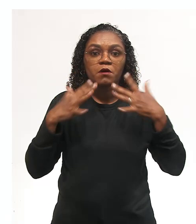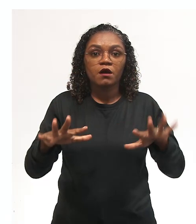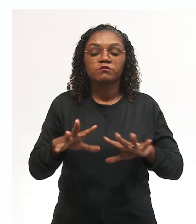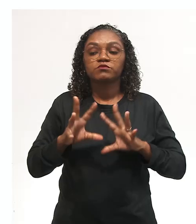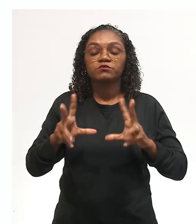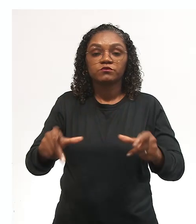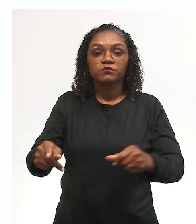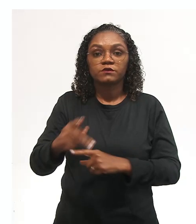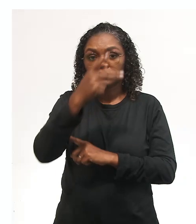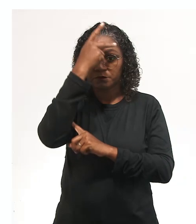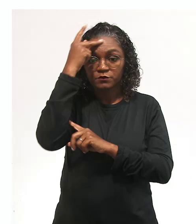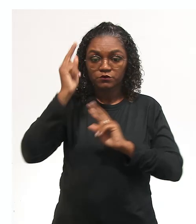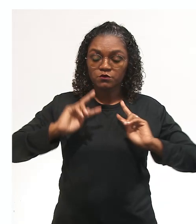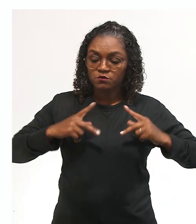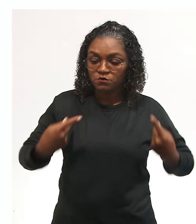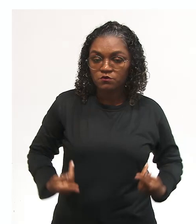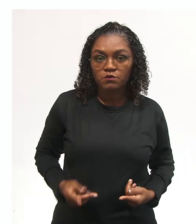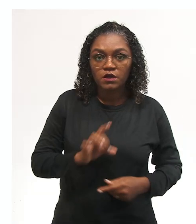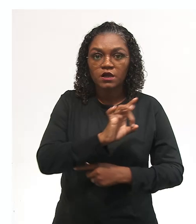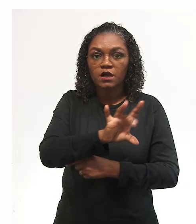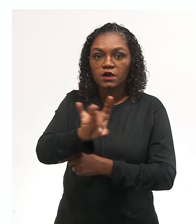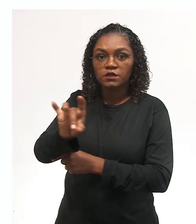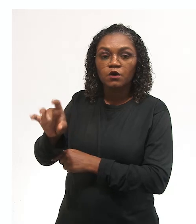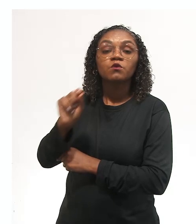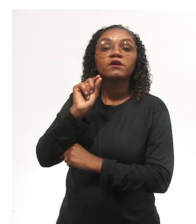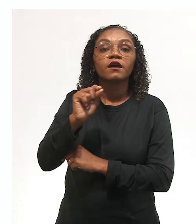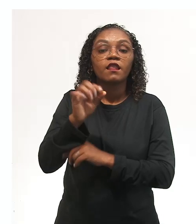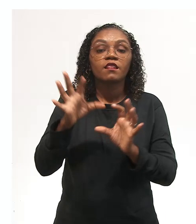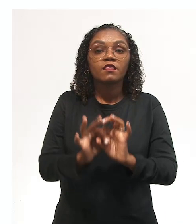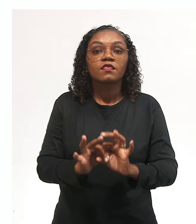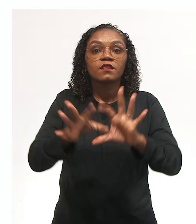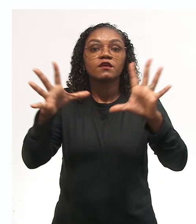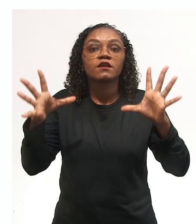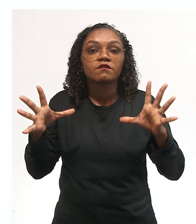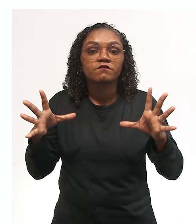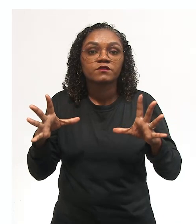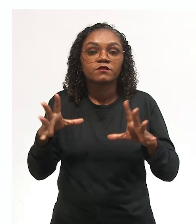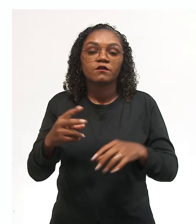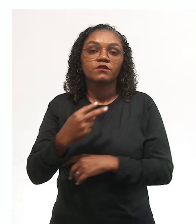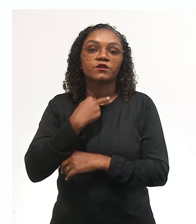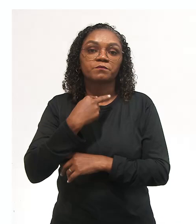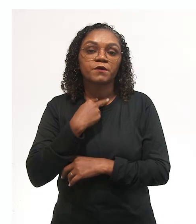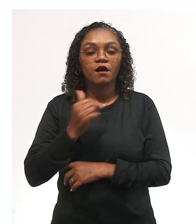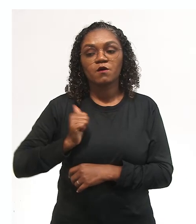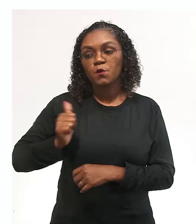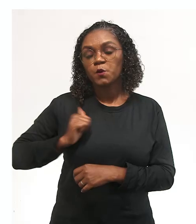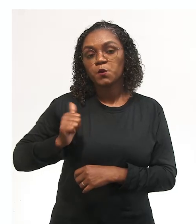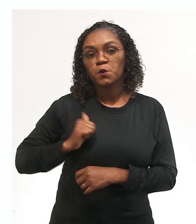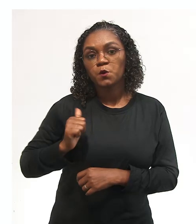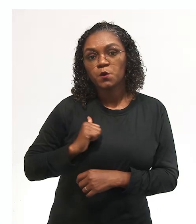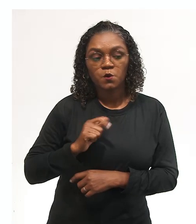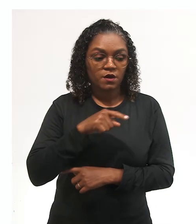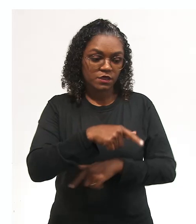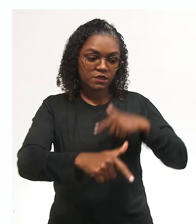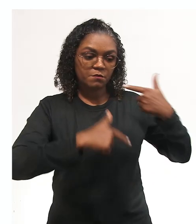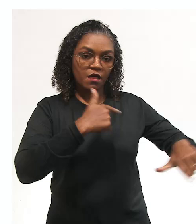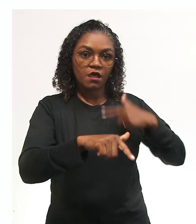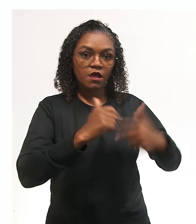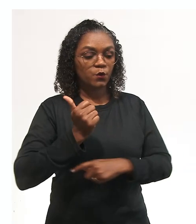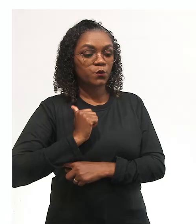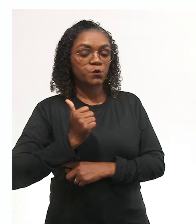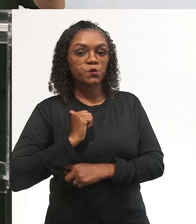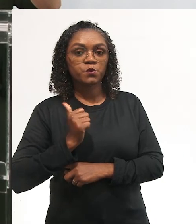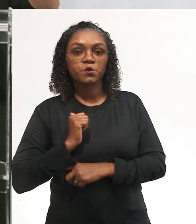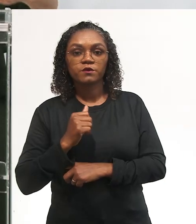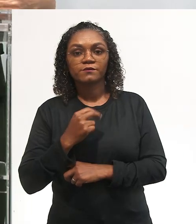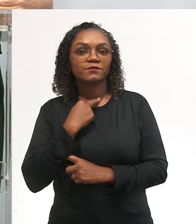humanos, evitando-se desta forma criar indivíduos ou grupos que explorem e vivam do trabalho dos outros. O que